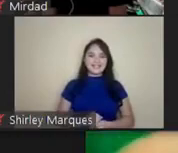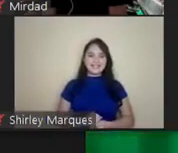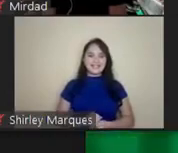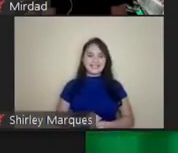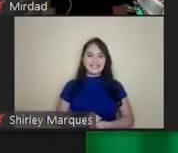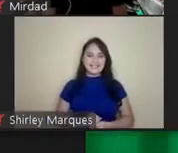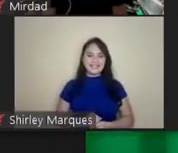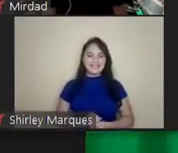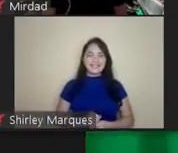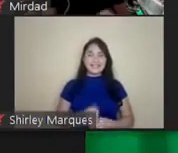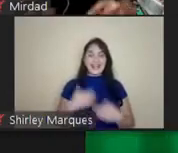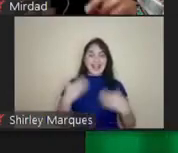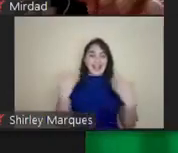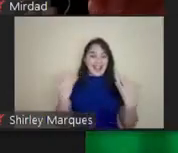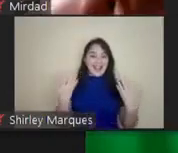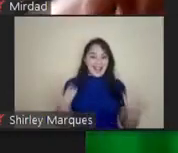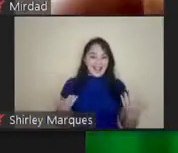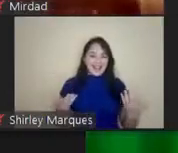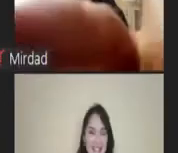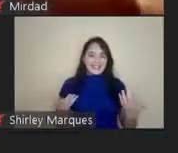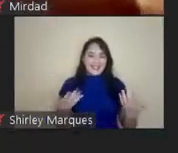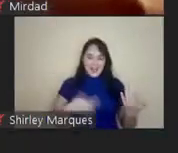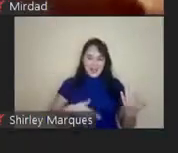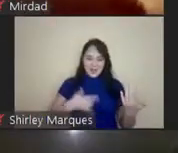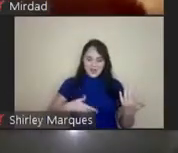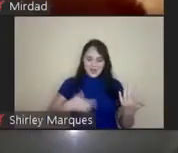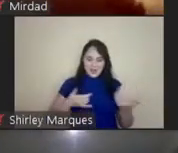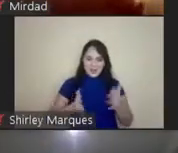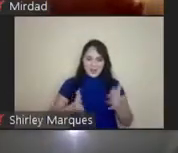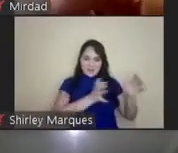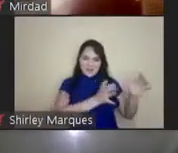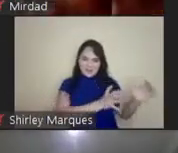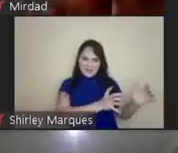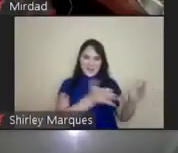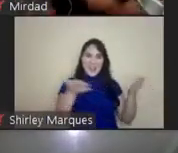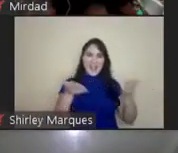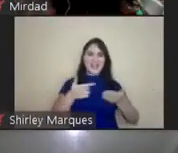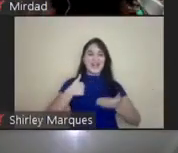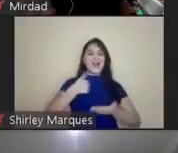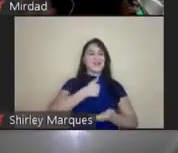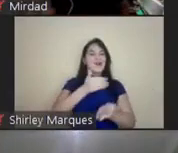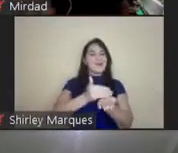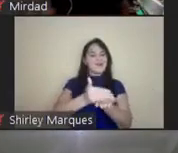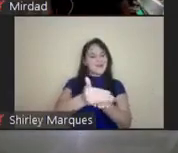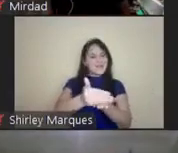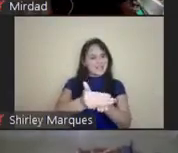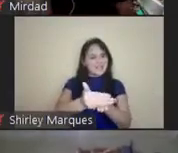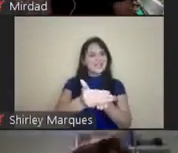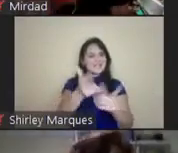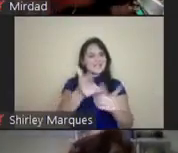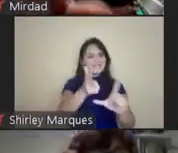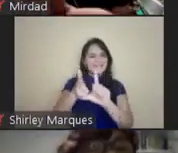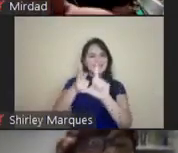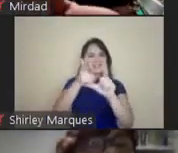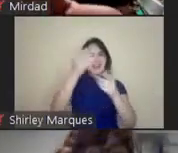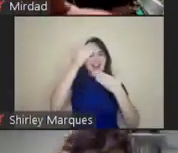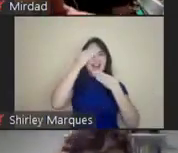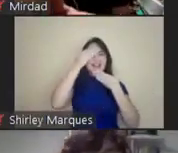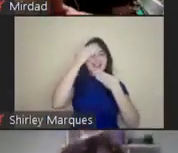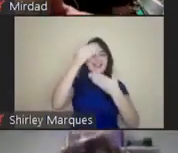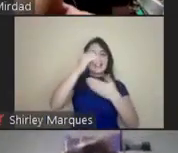canibais. Ei, rapaz, deixa eu botar o violão ali agora para a gente começar, viu, Mirdá? Agradecer a Jackson